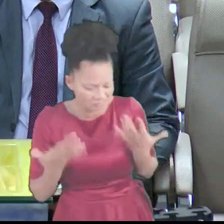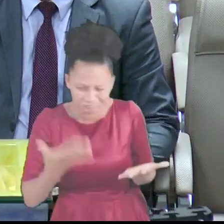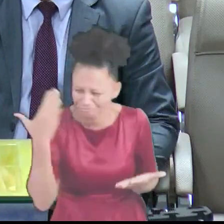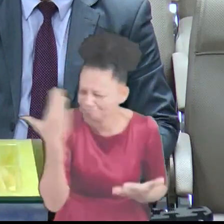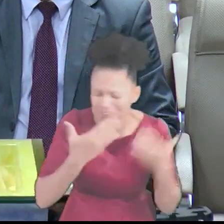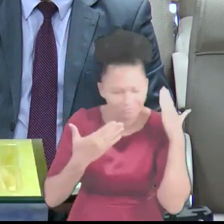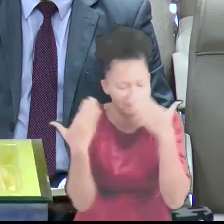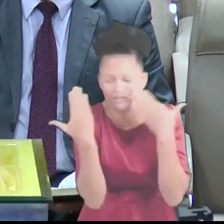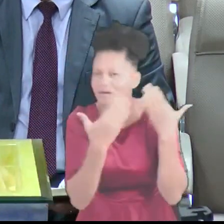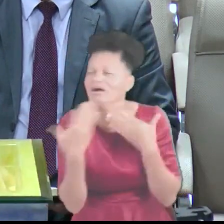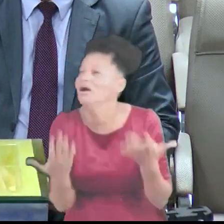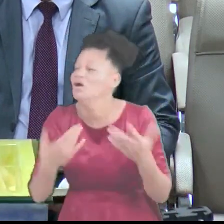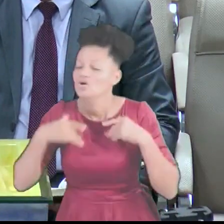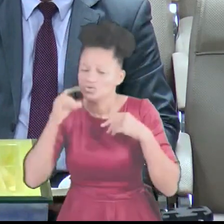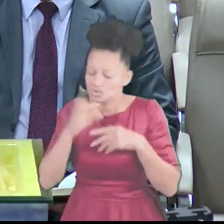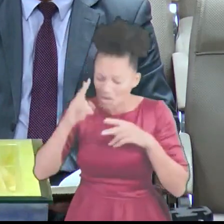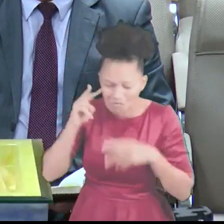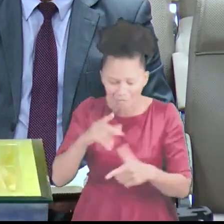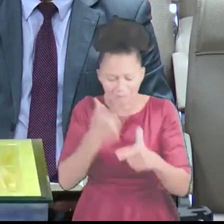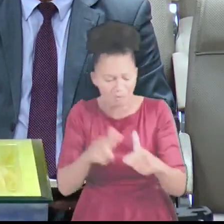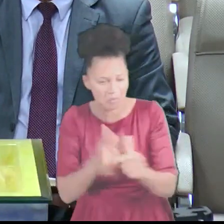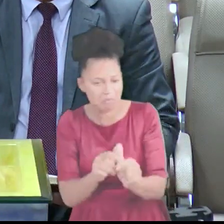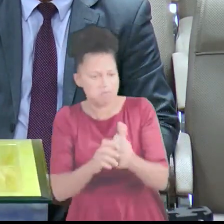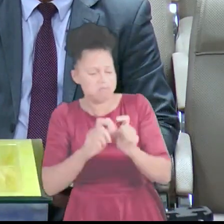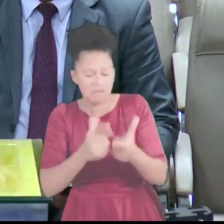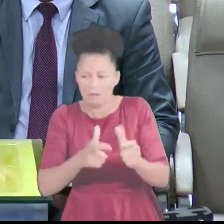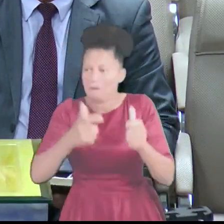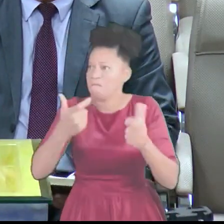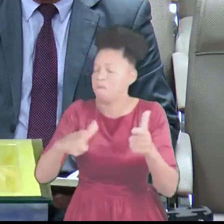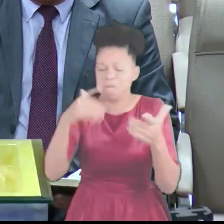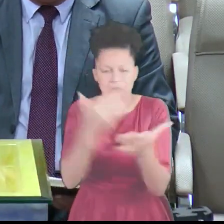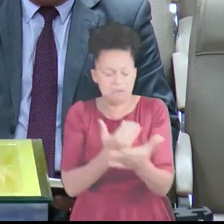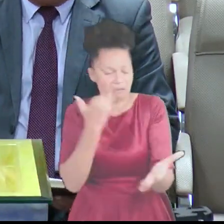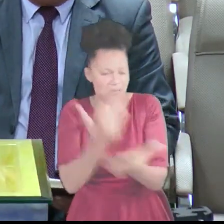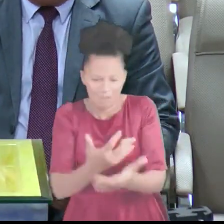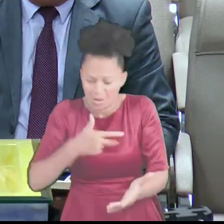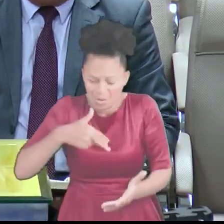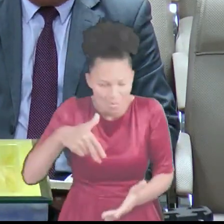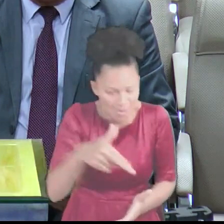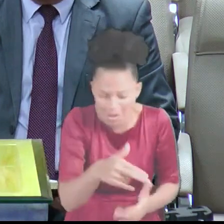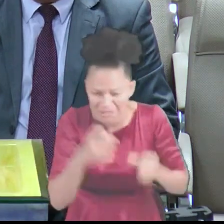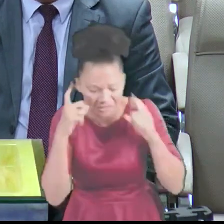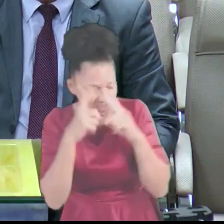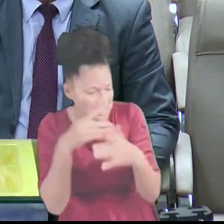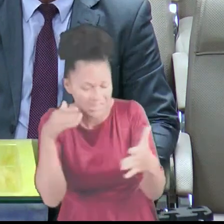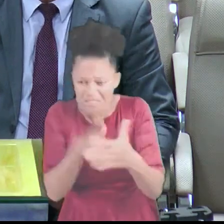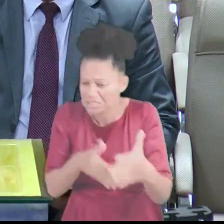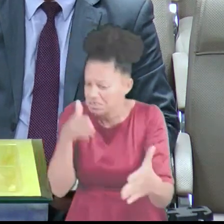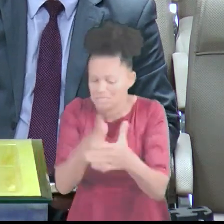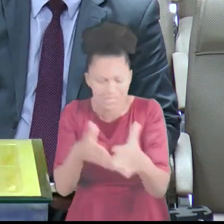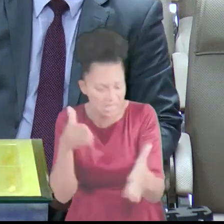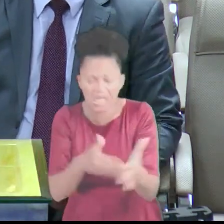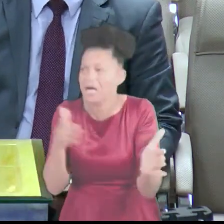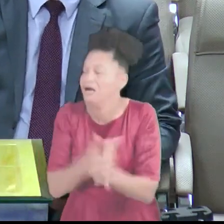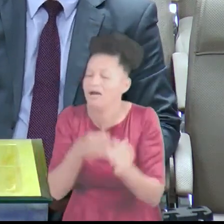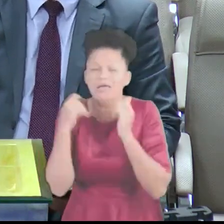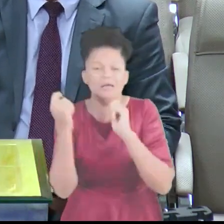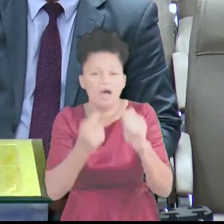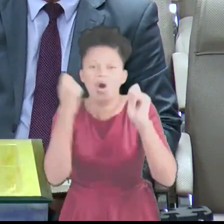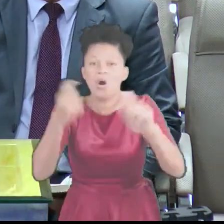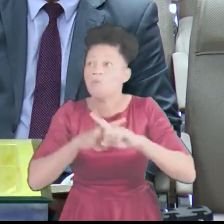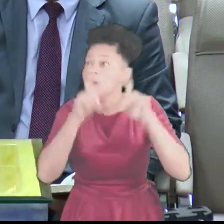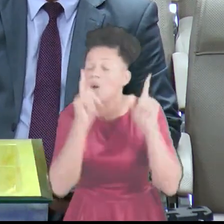vejo saída, eu só vejo o problema aumentar, e cada vez que eu ando, eu vejo a dificuldade maior, aleluia.